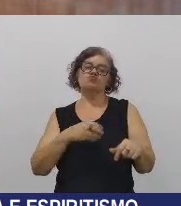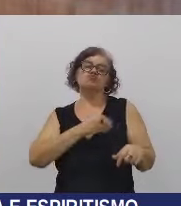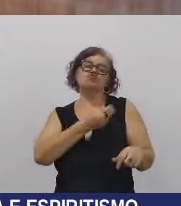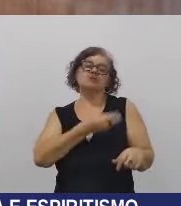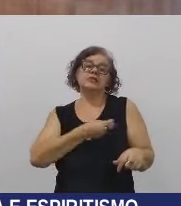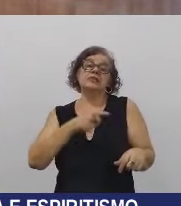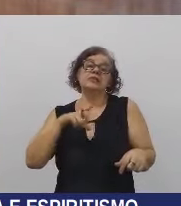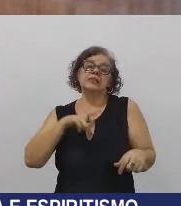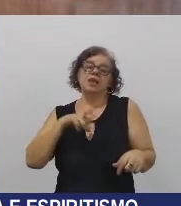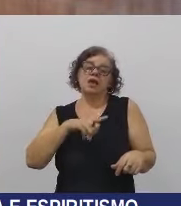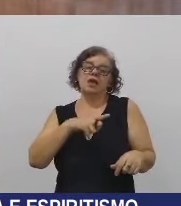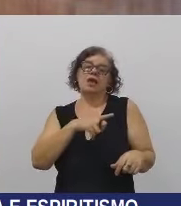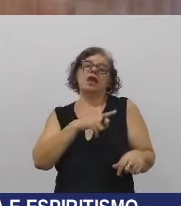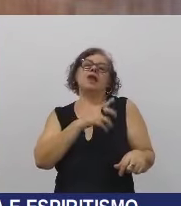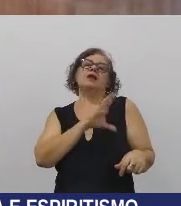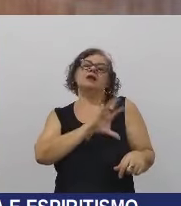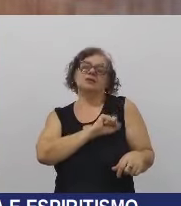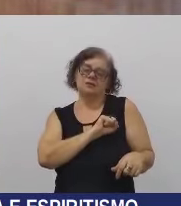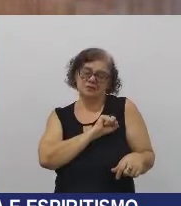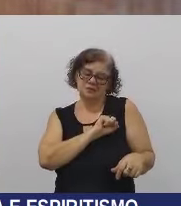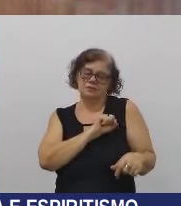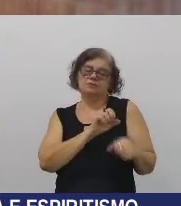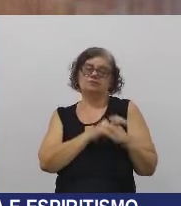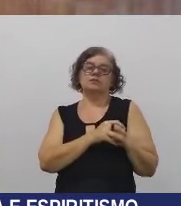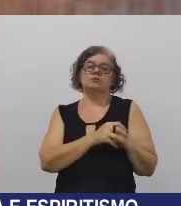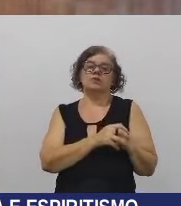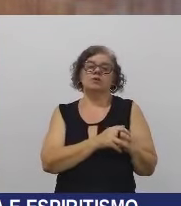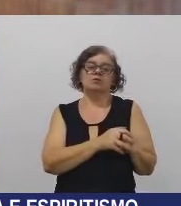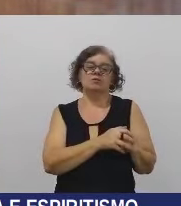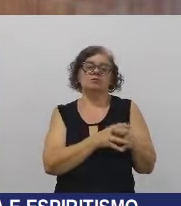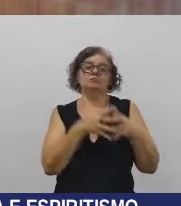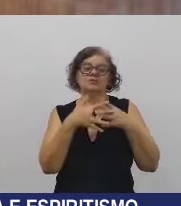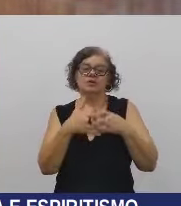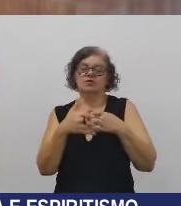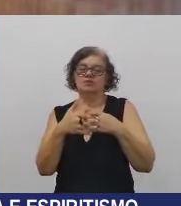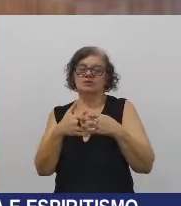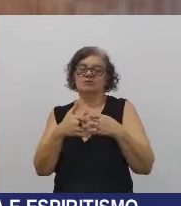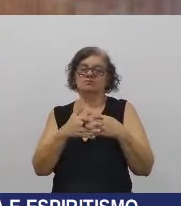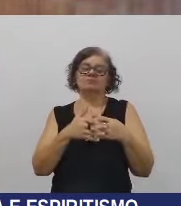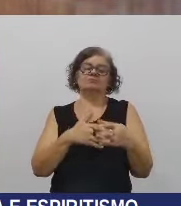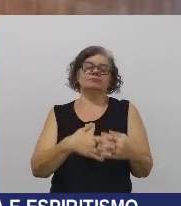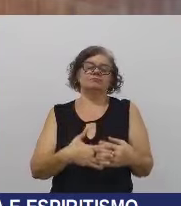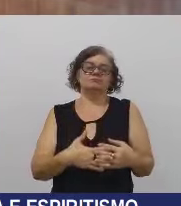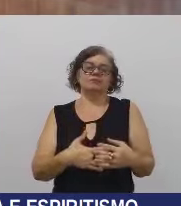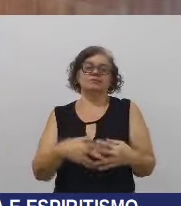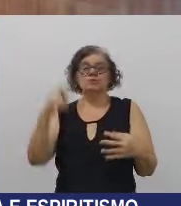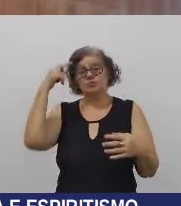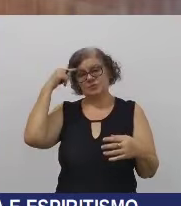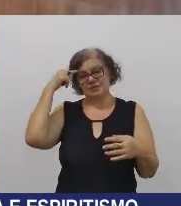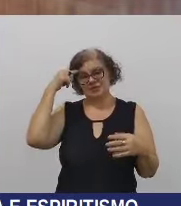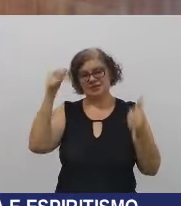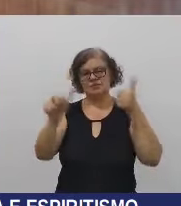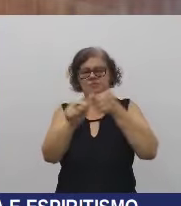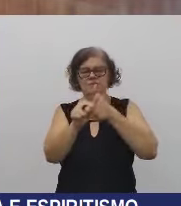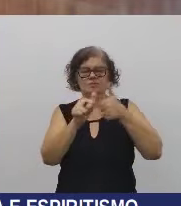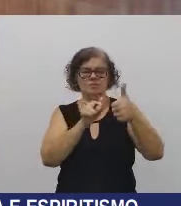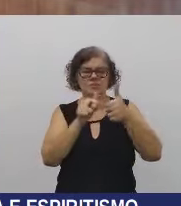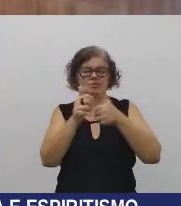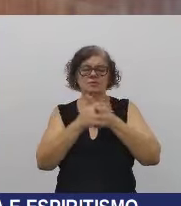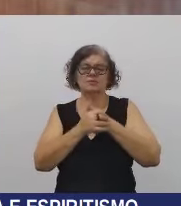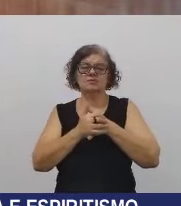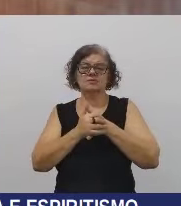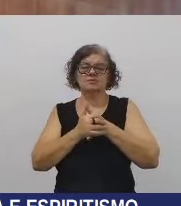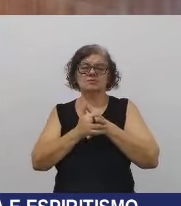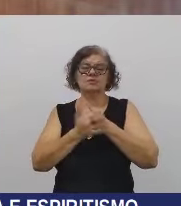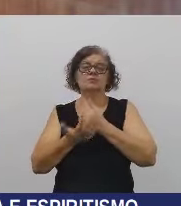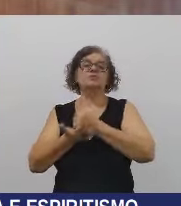onde existe a dor, o desentendimento. E vamos pensar bem próximos de nós aqui.